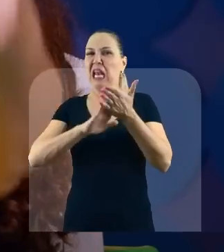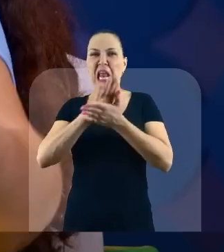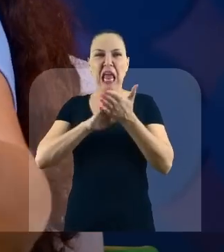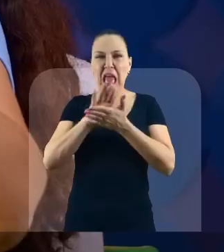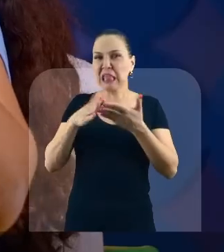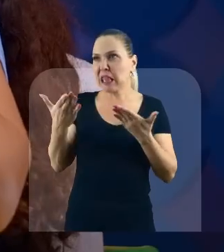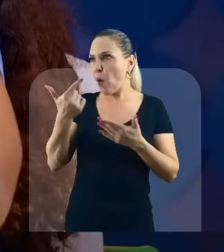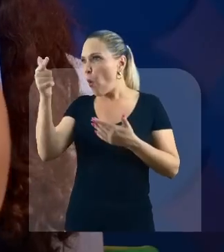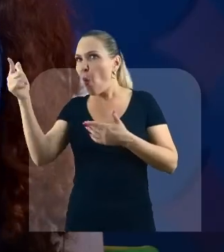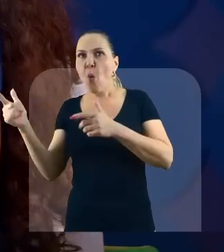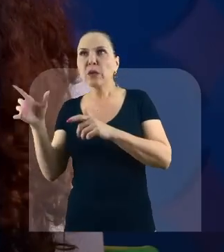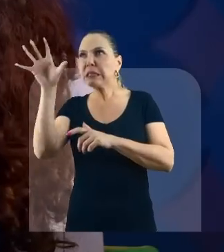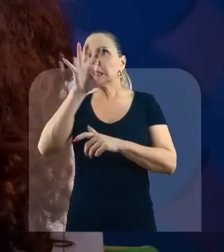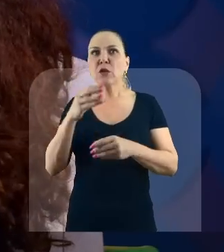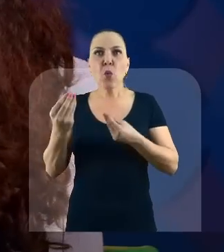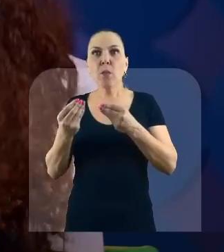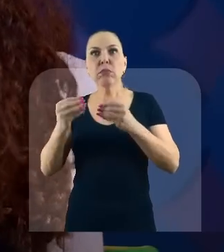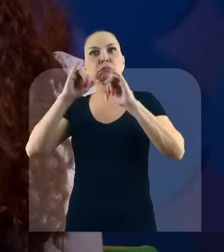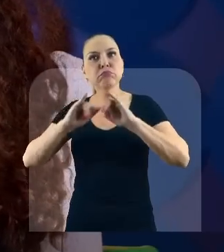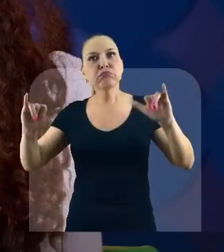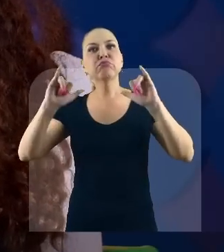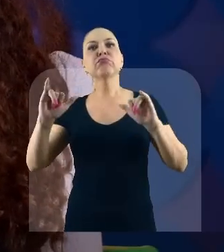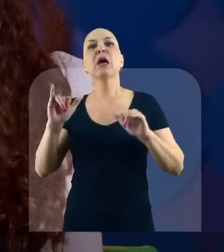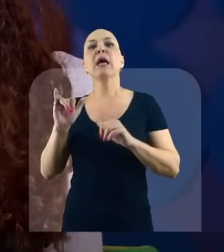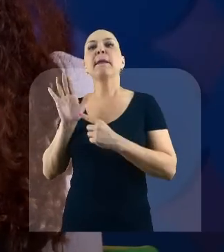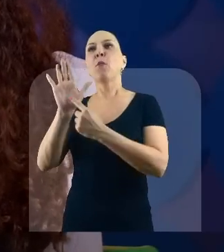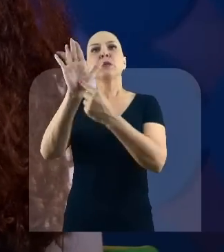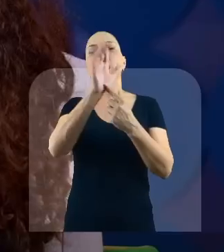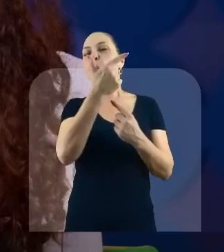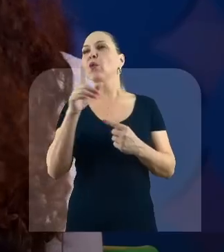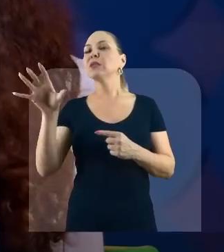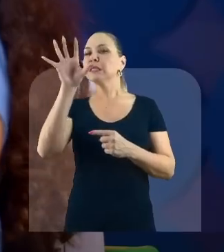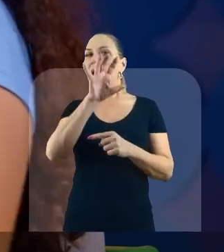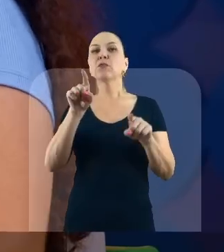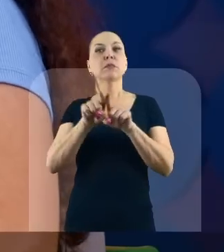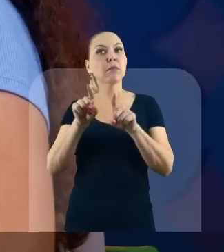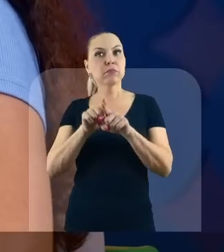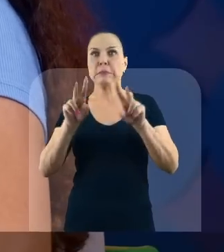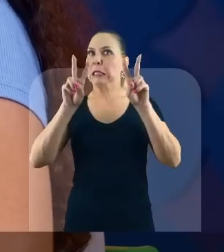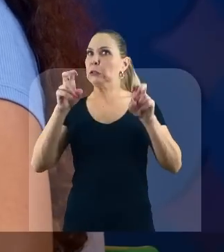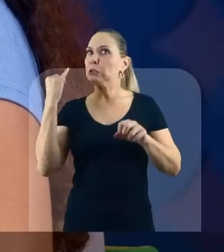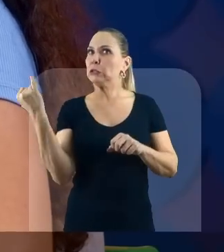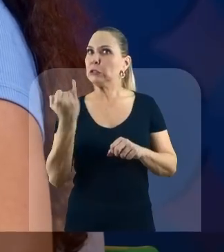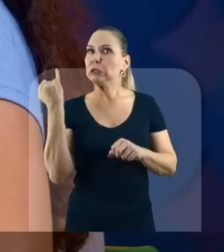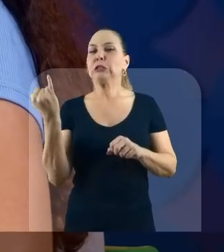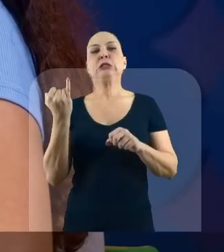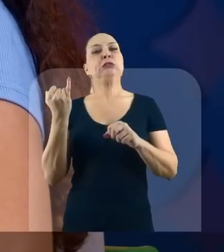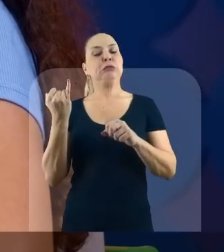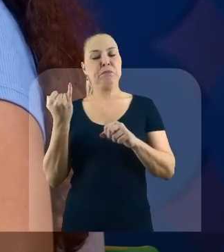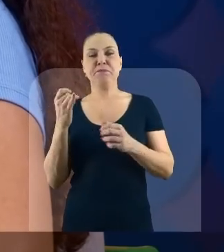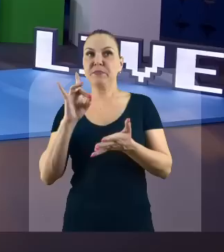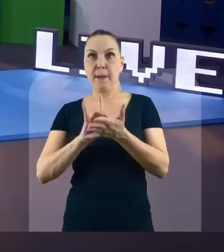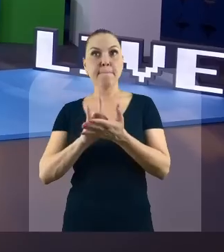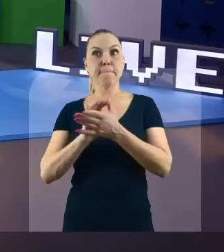de Mato Grosso, mas, assim, é importante trazer e levar para outros estados esse caso. Sim. É um assunto muito importante mesmo, até te parabenizar,